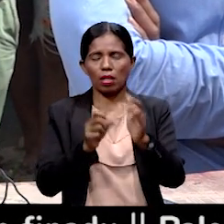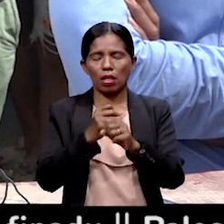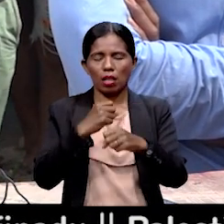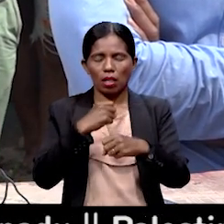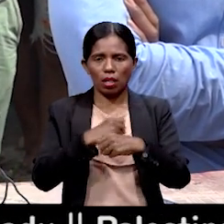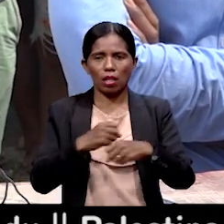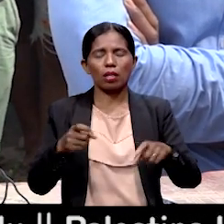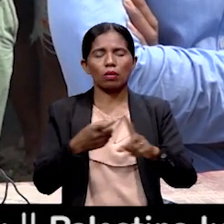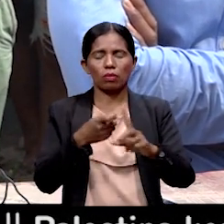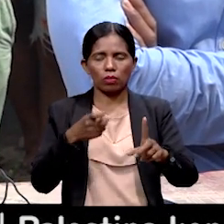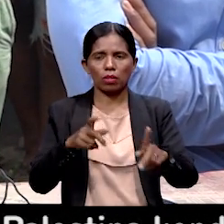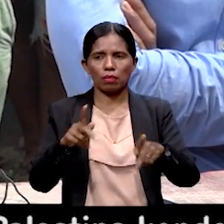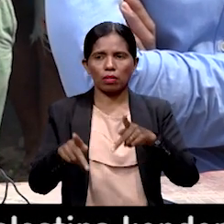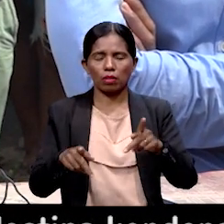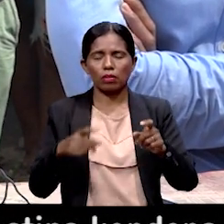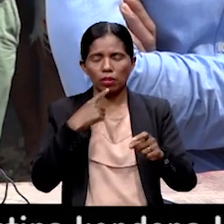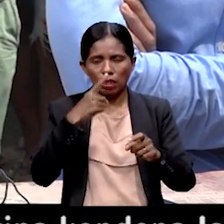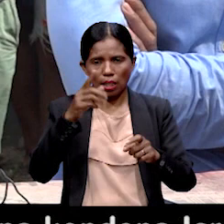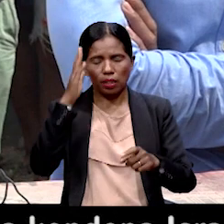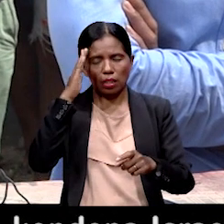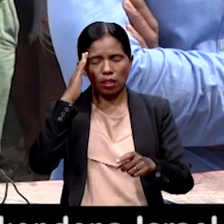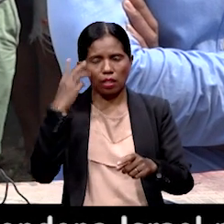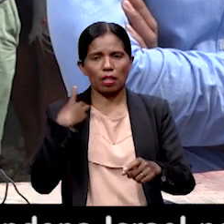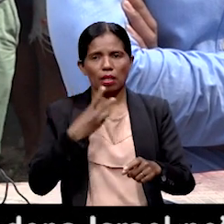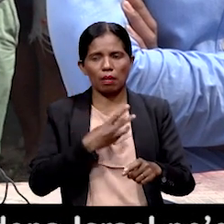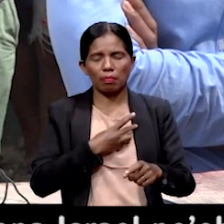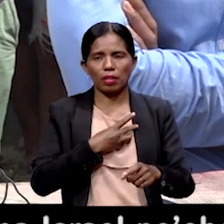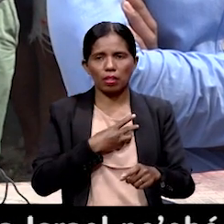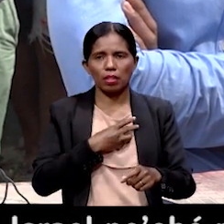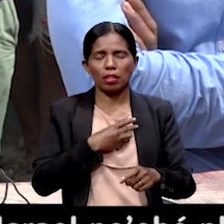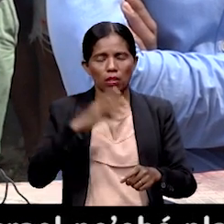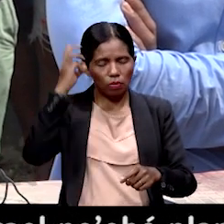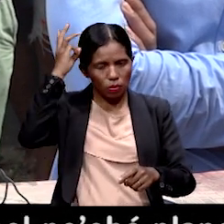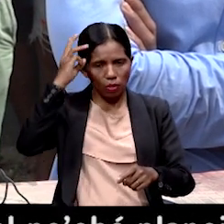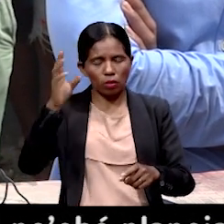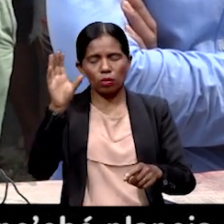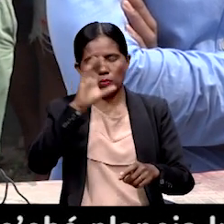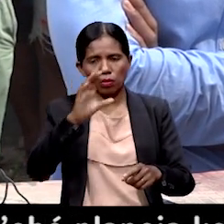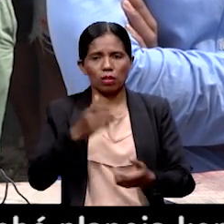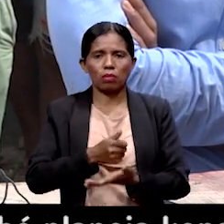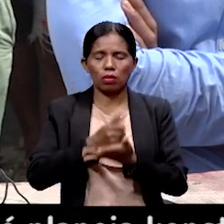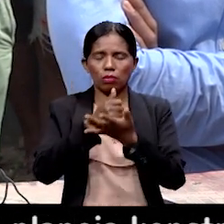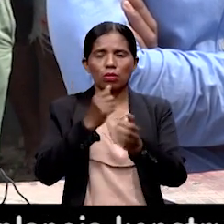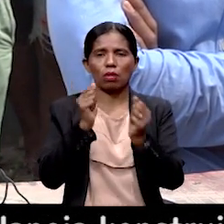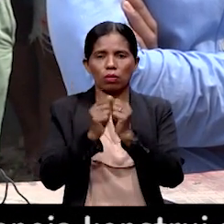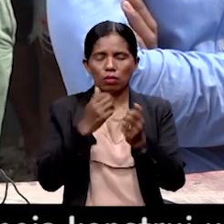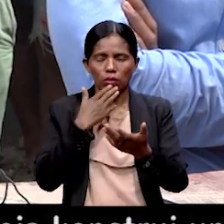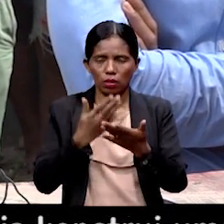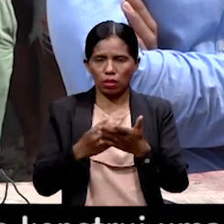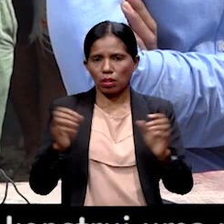recurso pobunian ne ho di consideramos ami ni preocupação sirane ho di buka solução ida dia no la